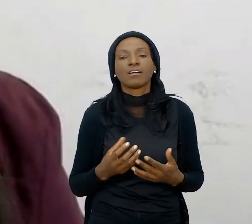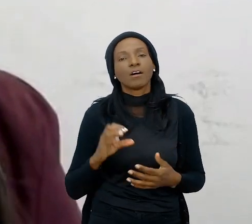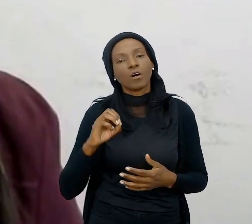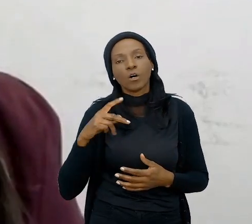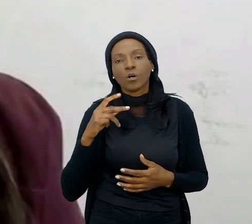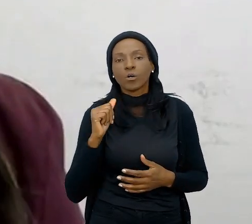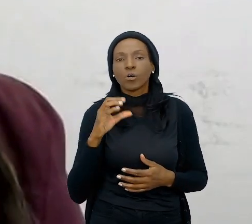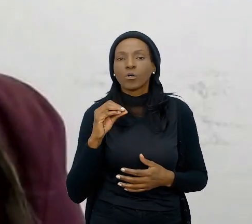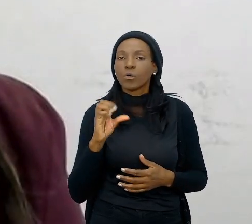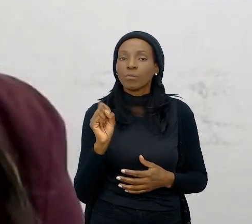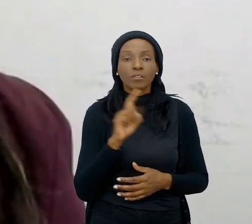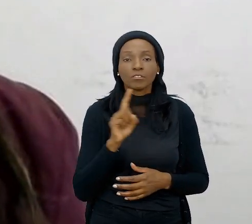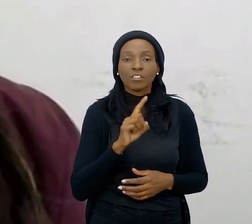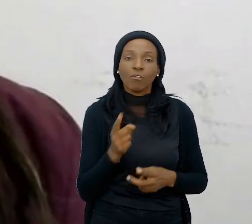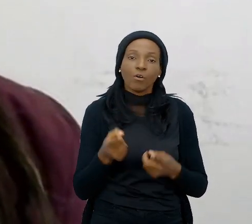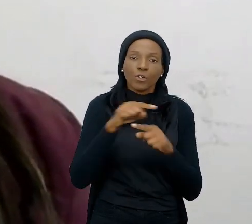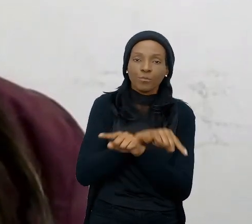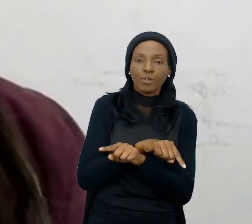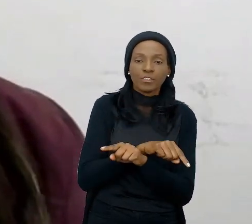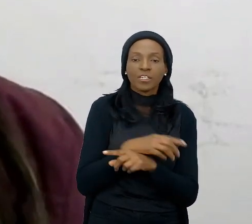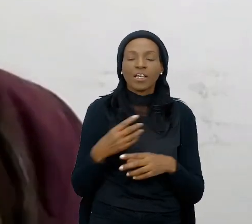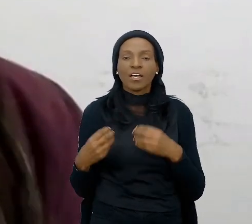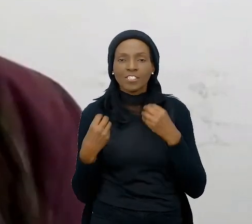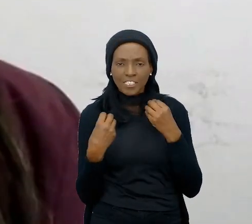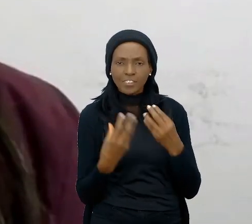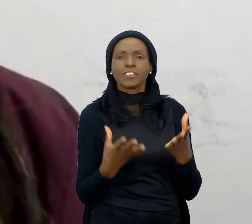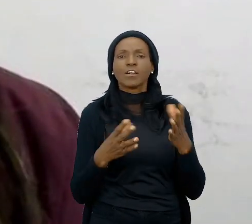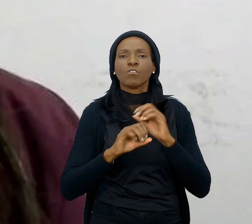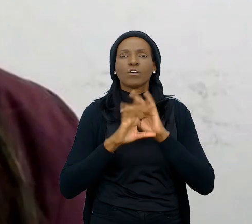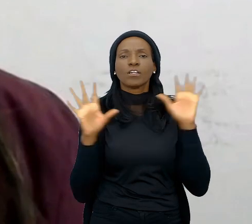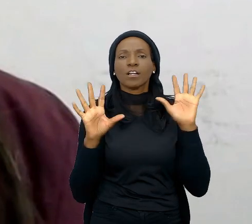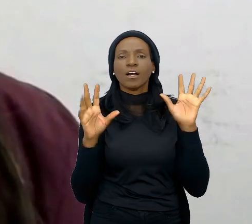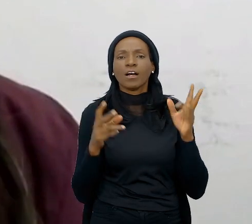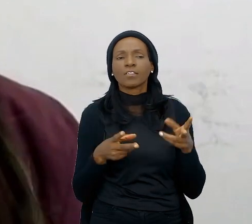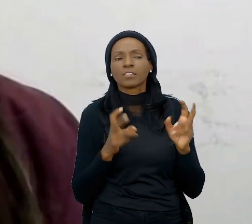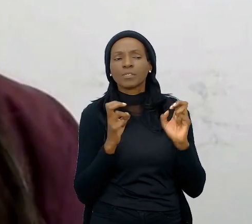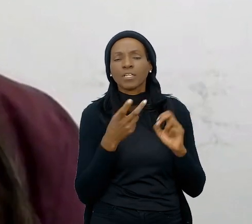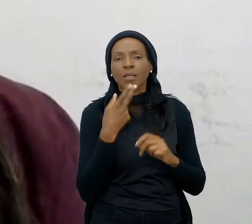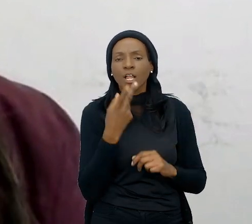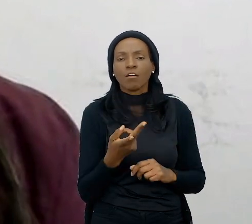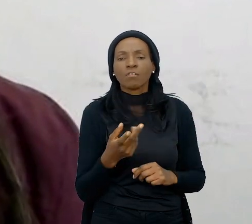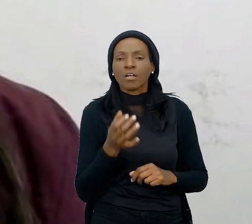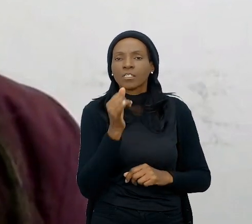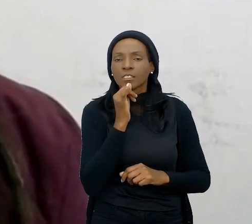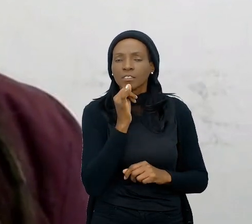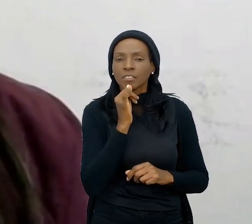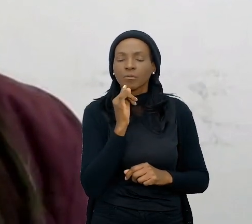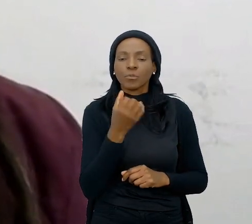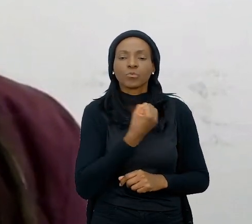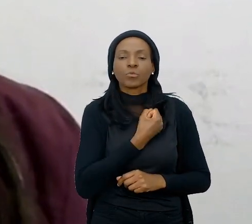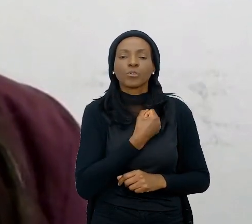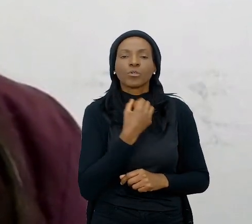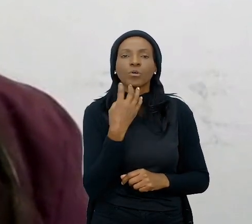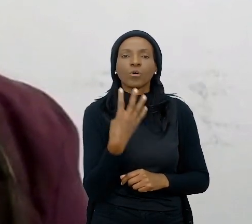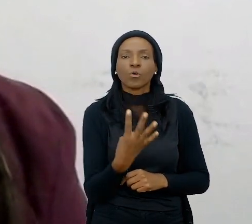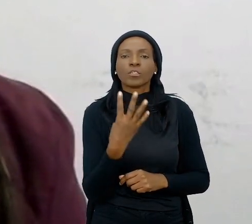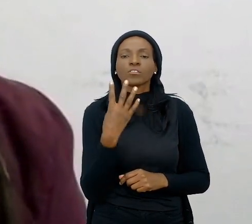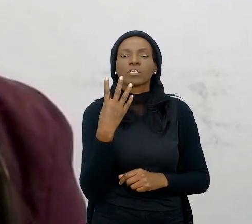opacos, né? São aqueles que oferecem aí indícios na fala. Então, como é o caso do número